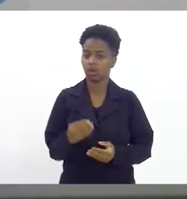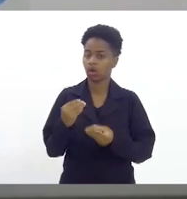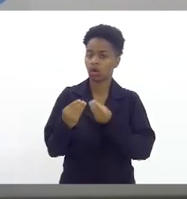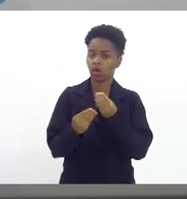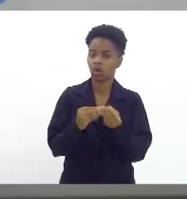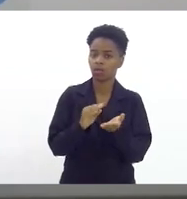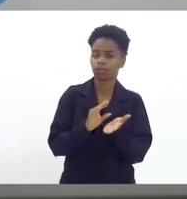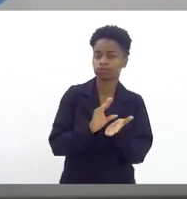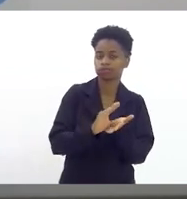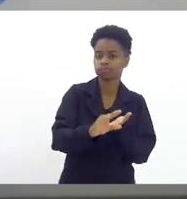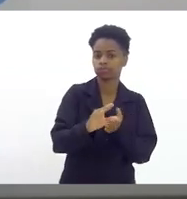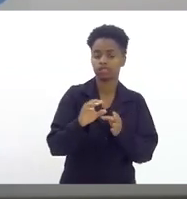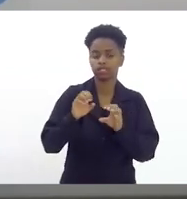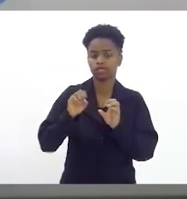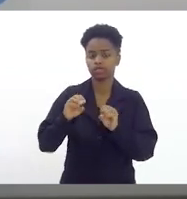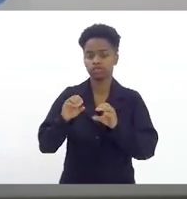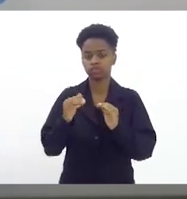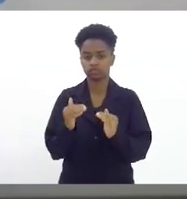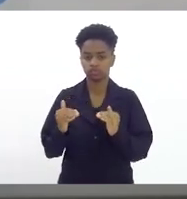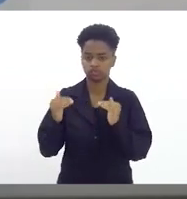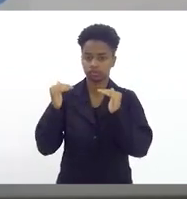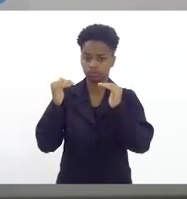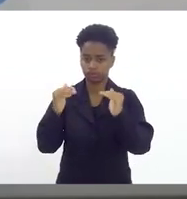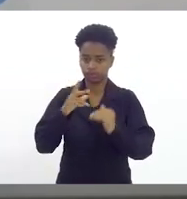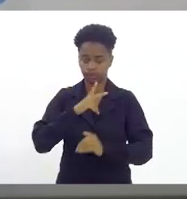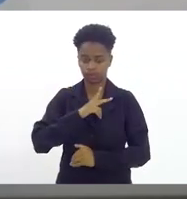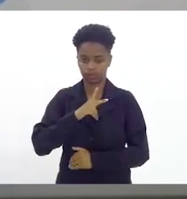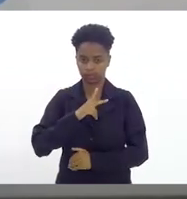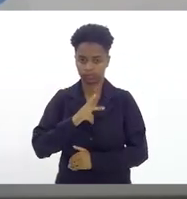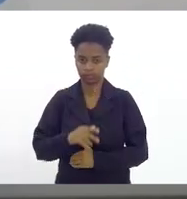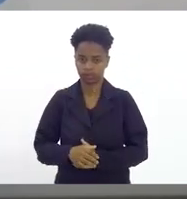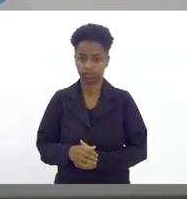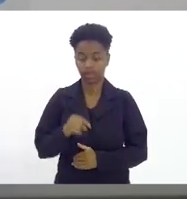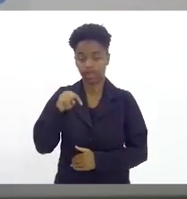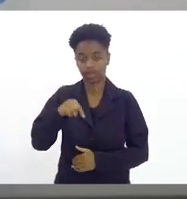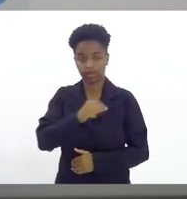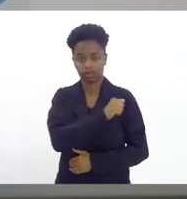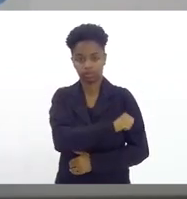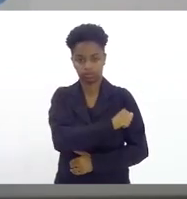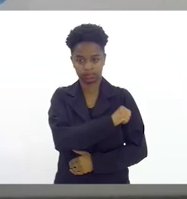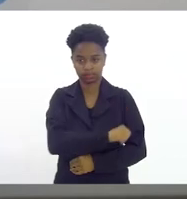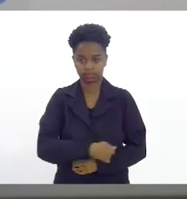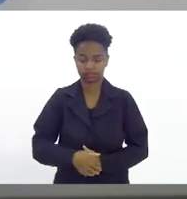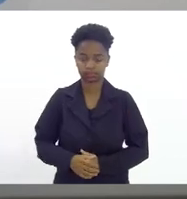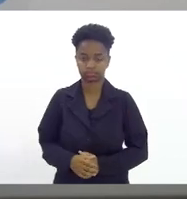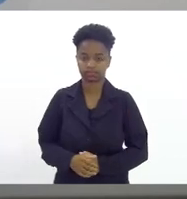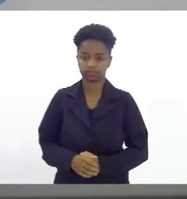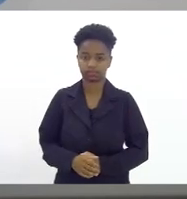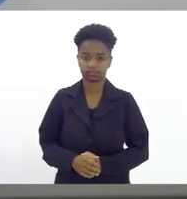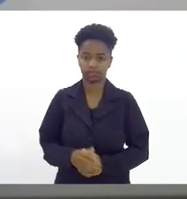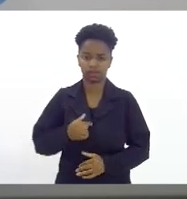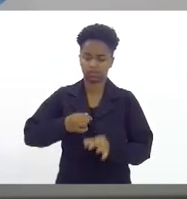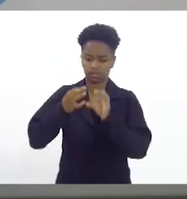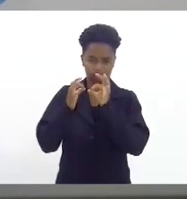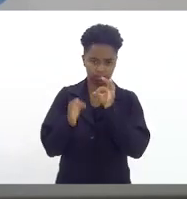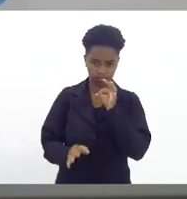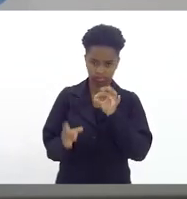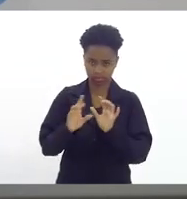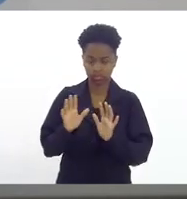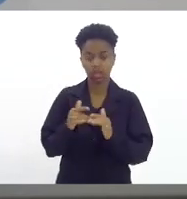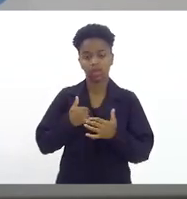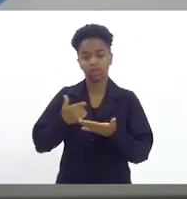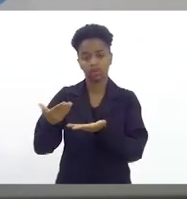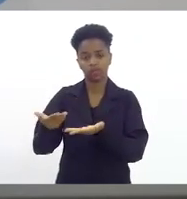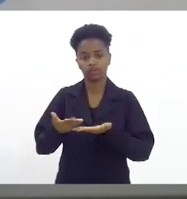da do ensino superior privado no estado do Rio de Janeiro sem mais delongas gostaria de